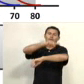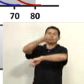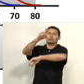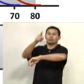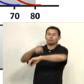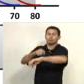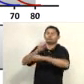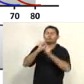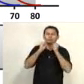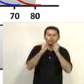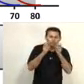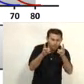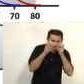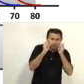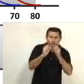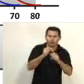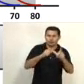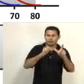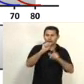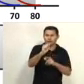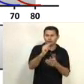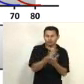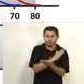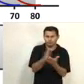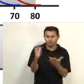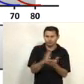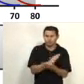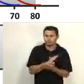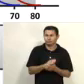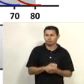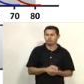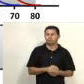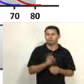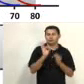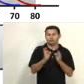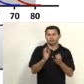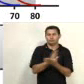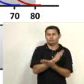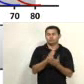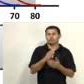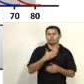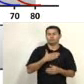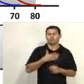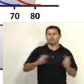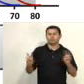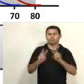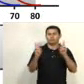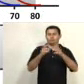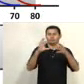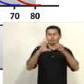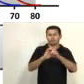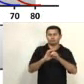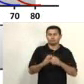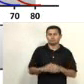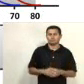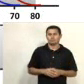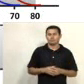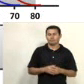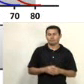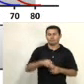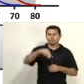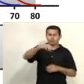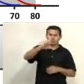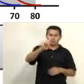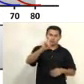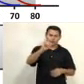posso perceber? A distribuição, tá, dos meus valores em relação à